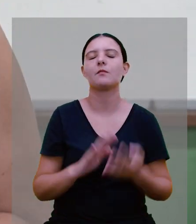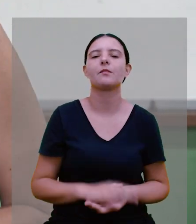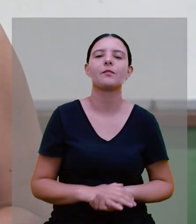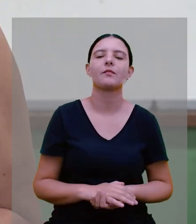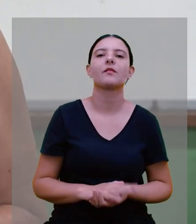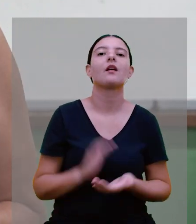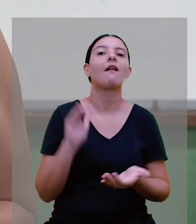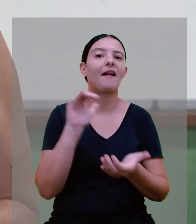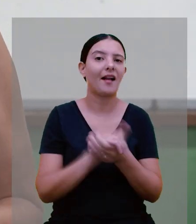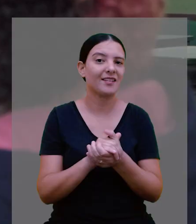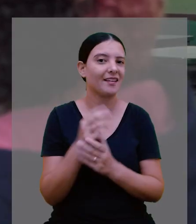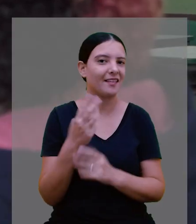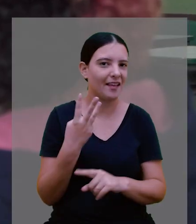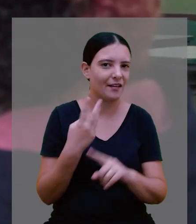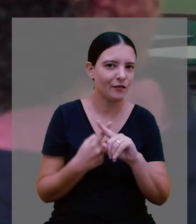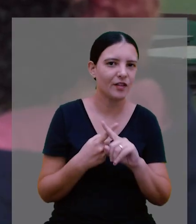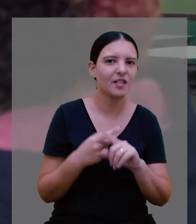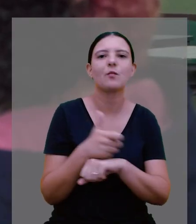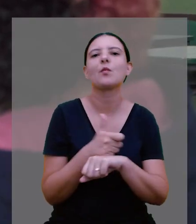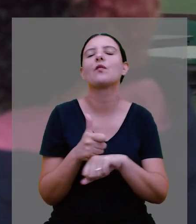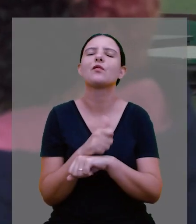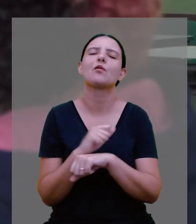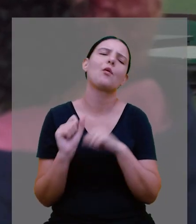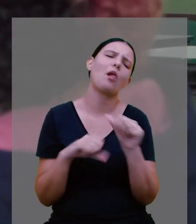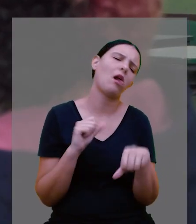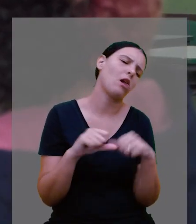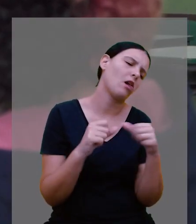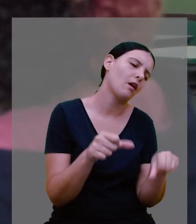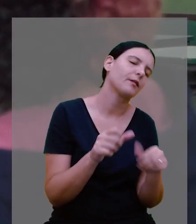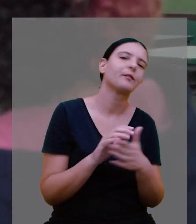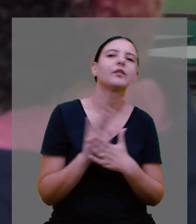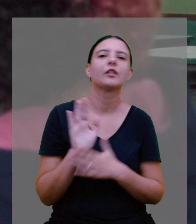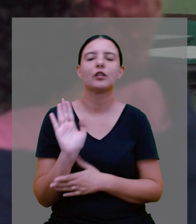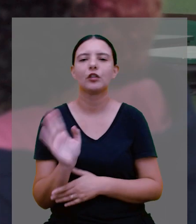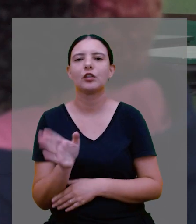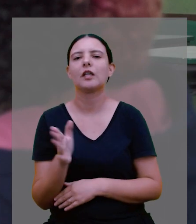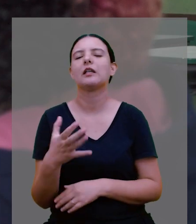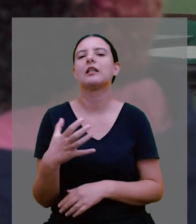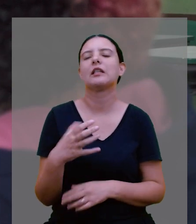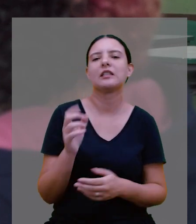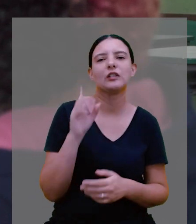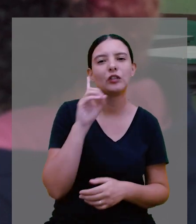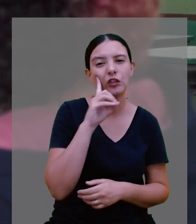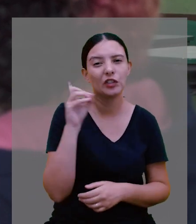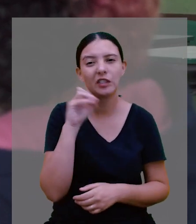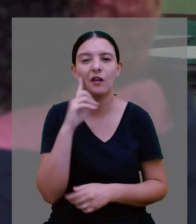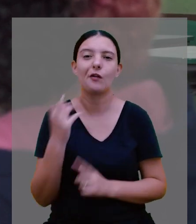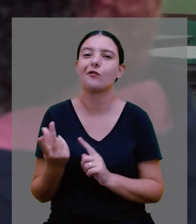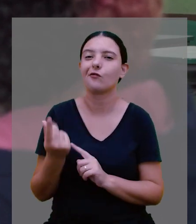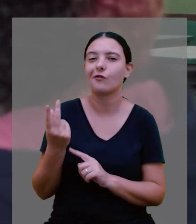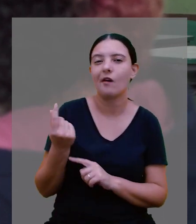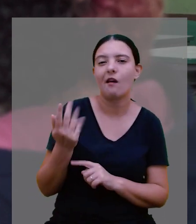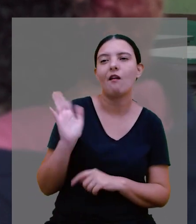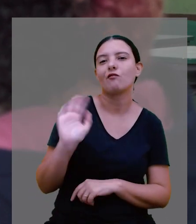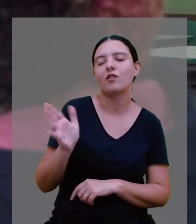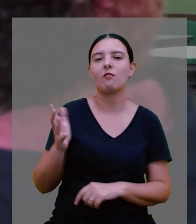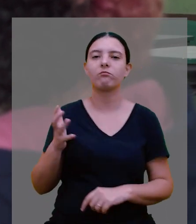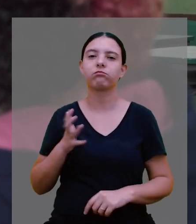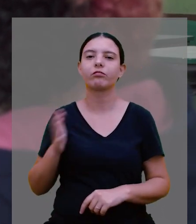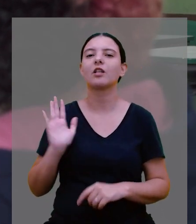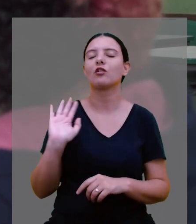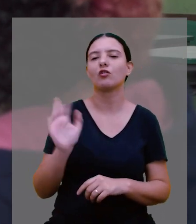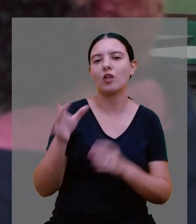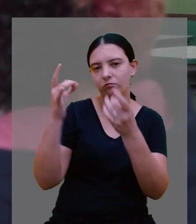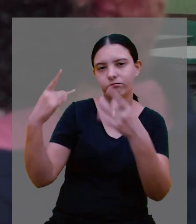Já me casei 3 vezes, já mudei de profissão muitas vezes. Já tive momento com dinheiro, já tive momento sem dinheiro. Já tomei pé na bunda,